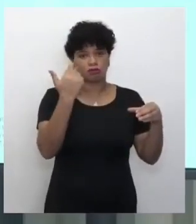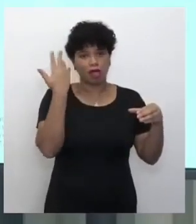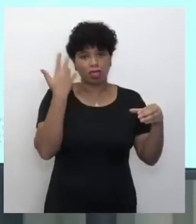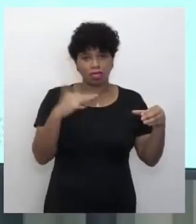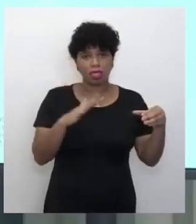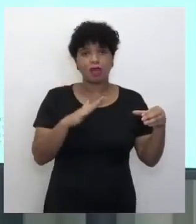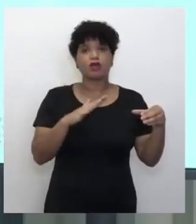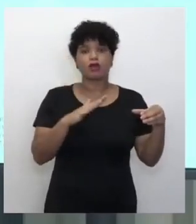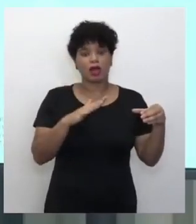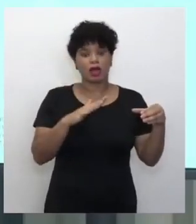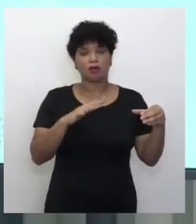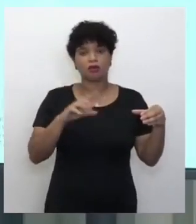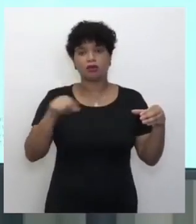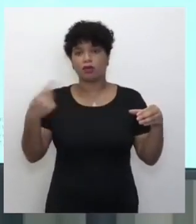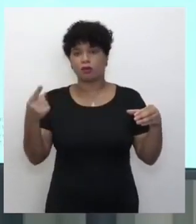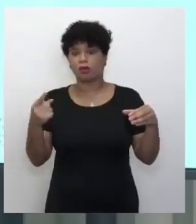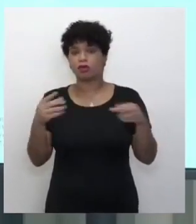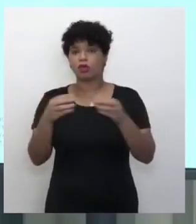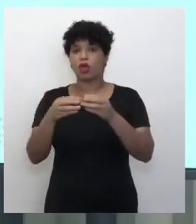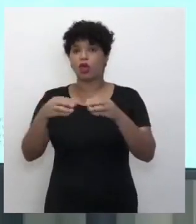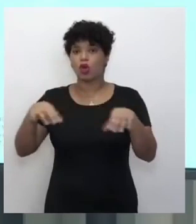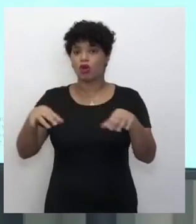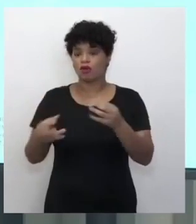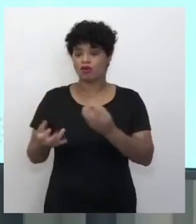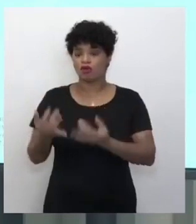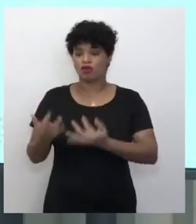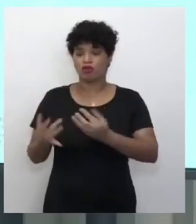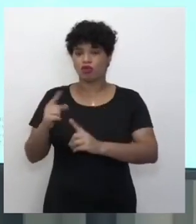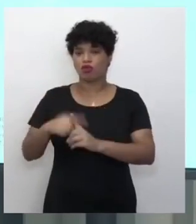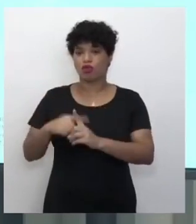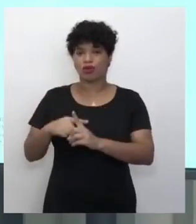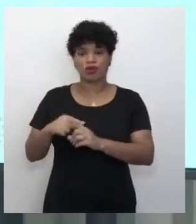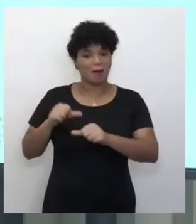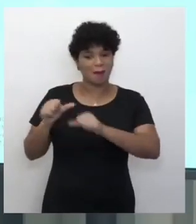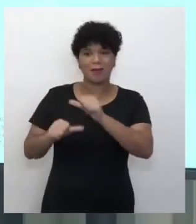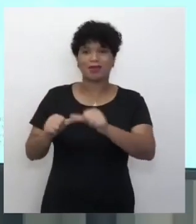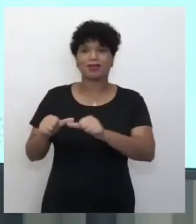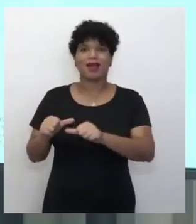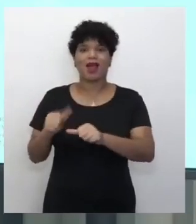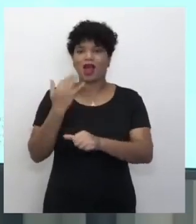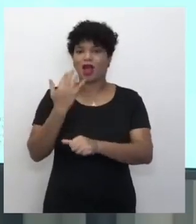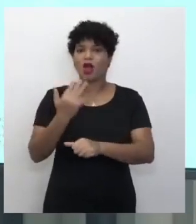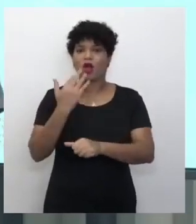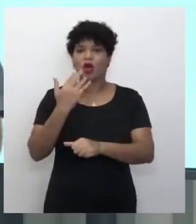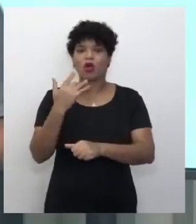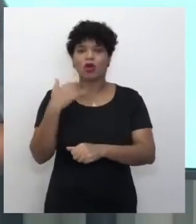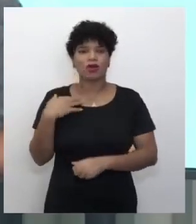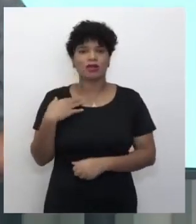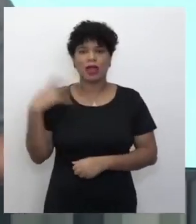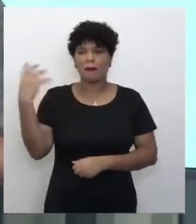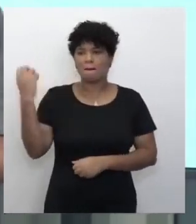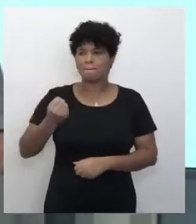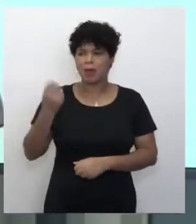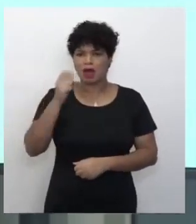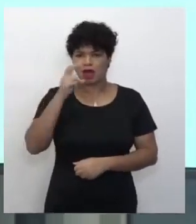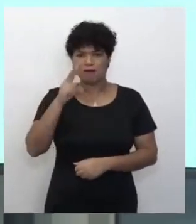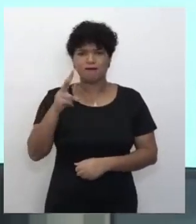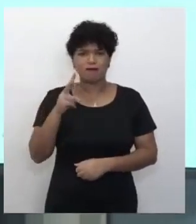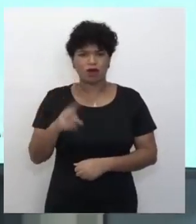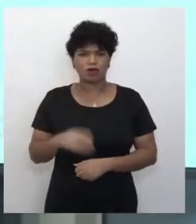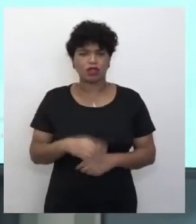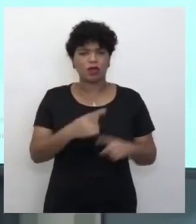ela mudou totalmente sua aparência, ficou branca, e tem uma resistência